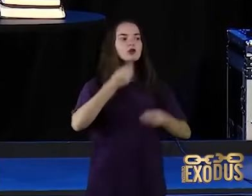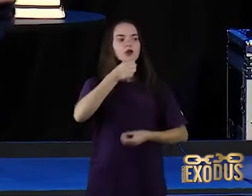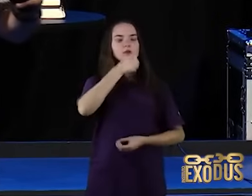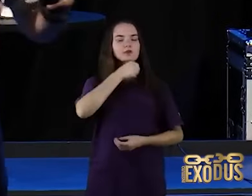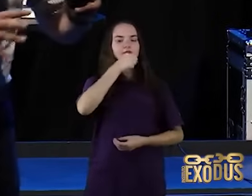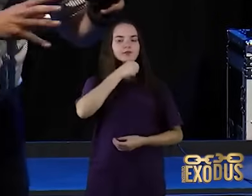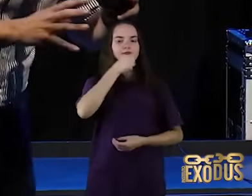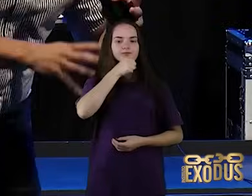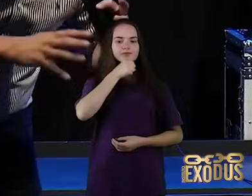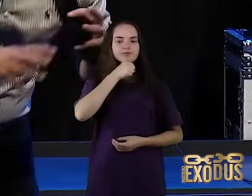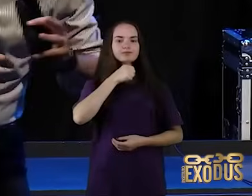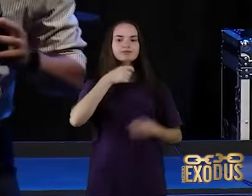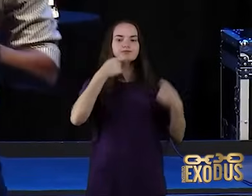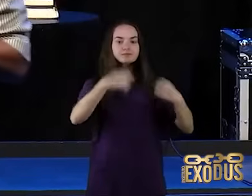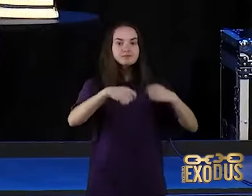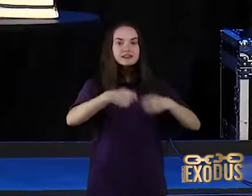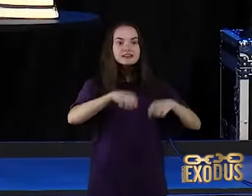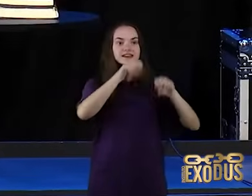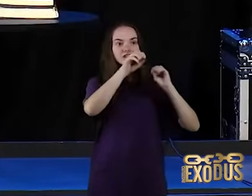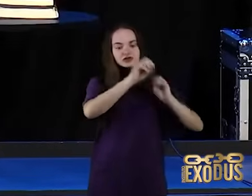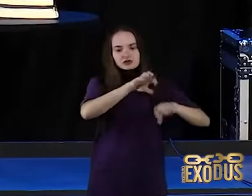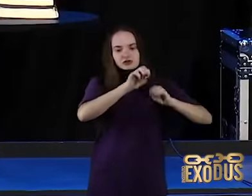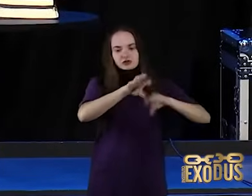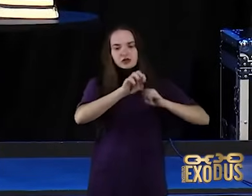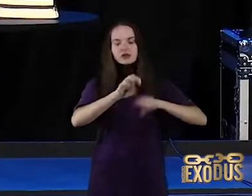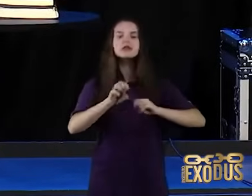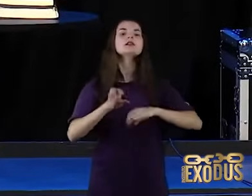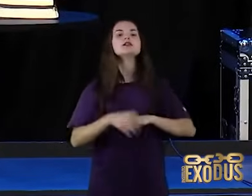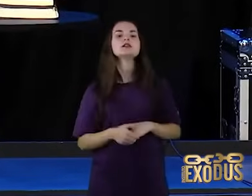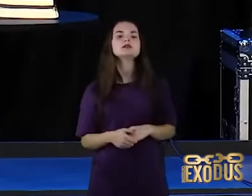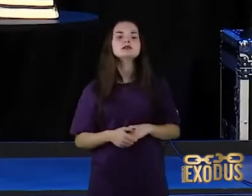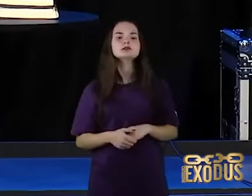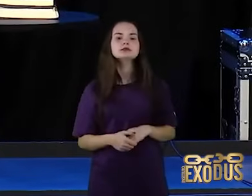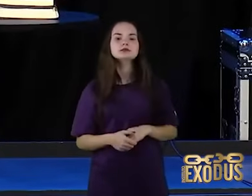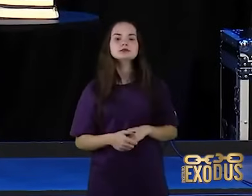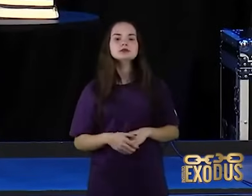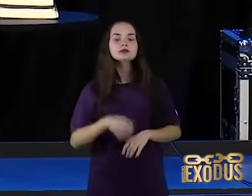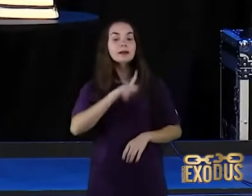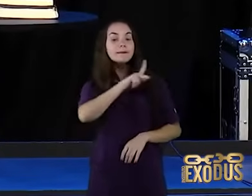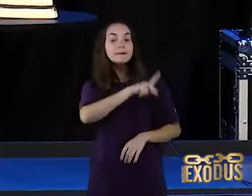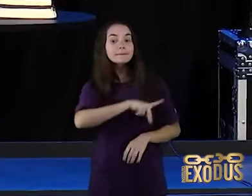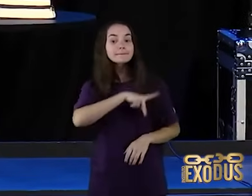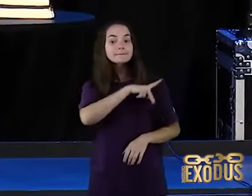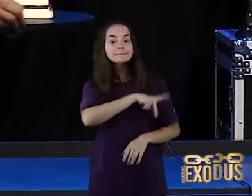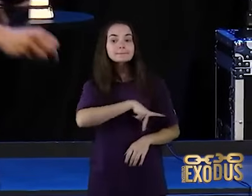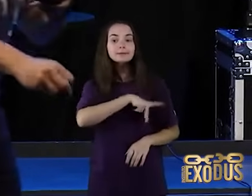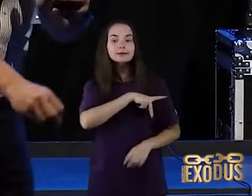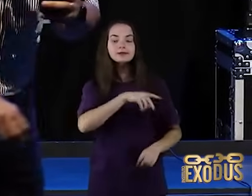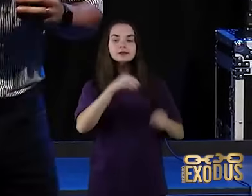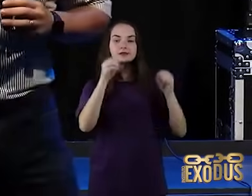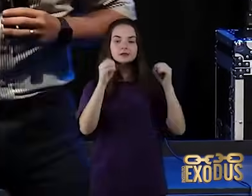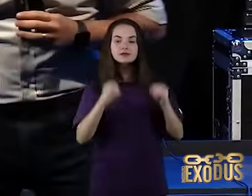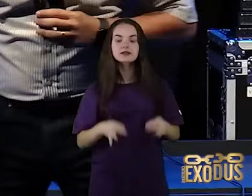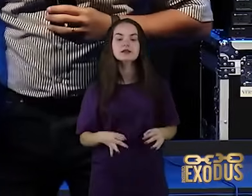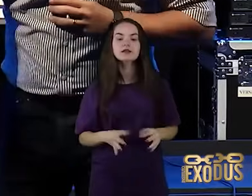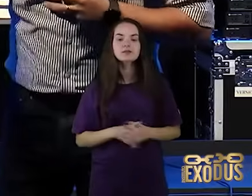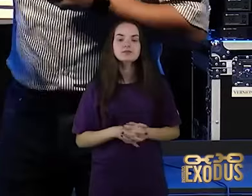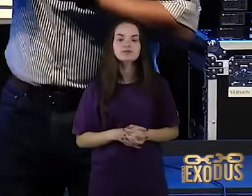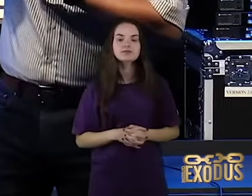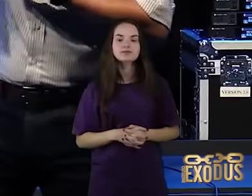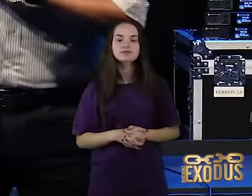a gente precisa de escolas que ensine é isso que Paulo tá falando olha filhos